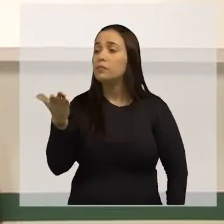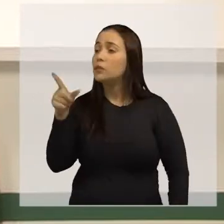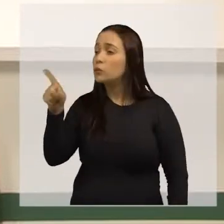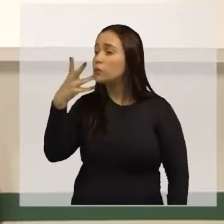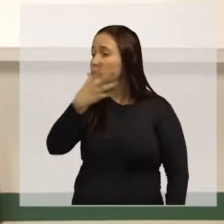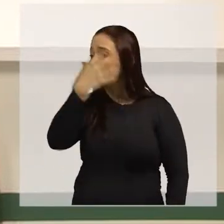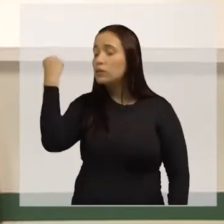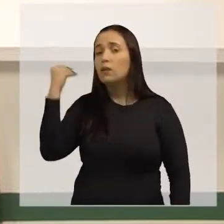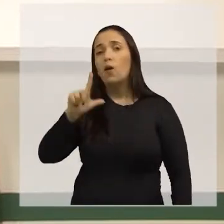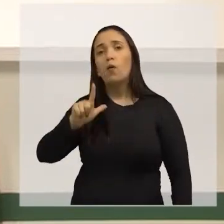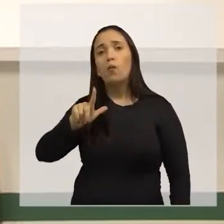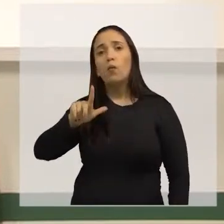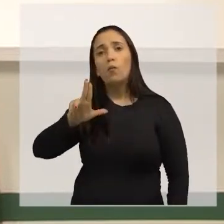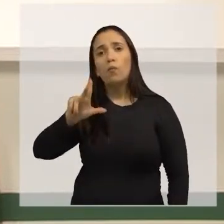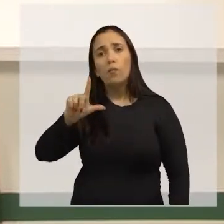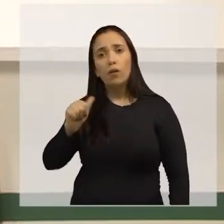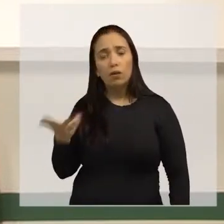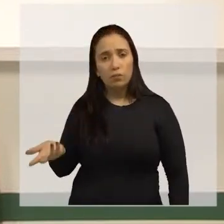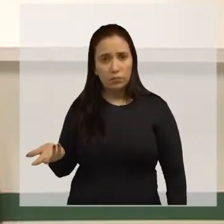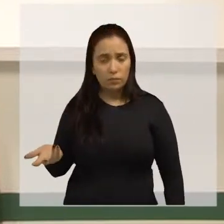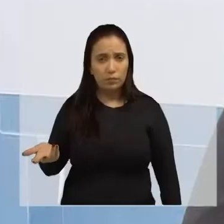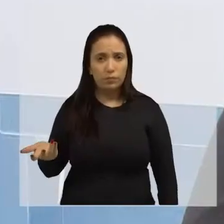Inclusive, essa semana,